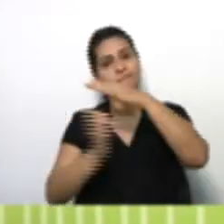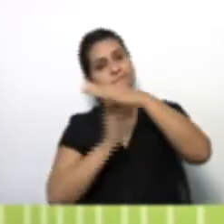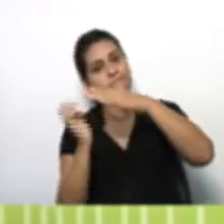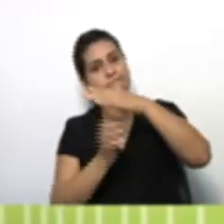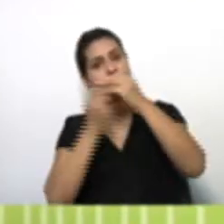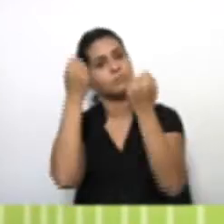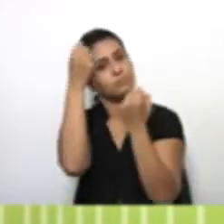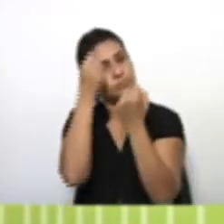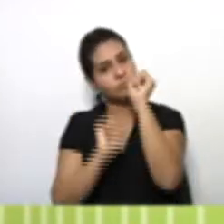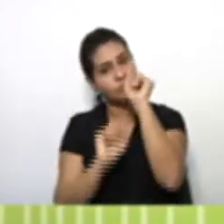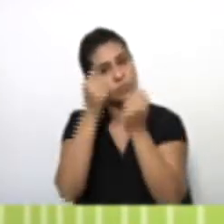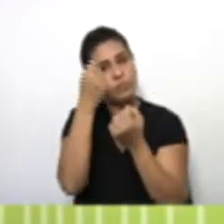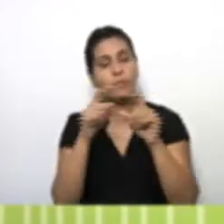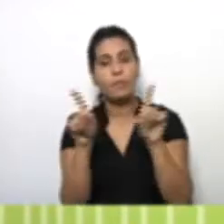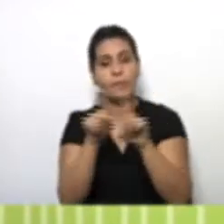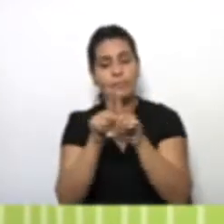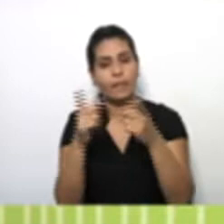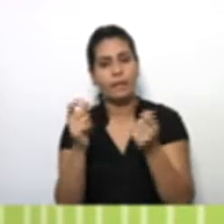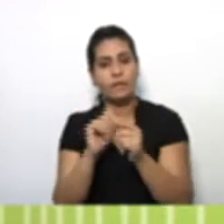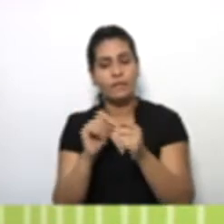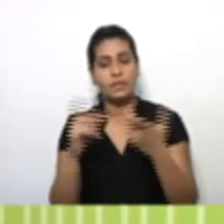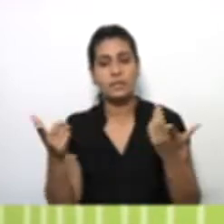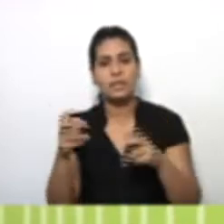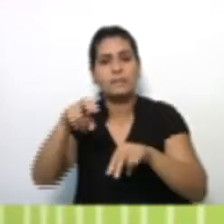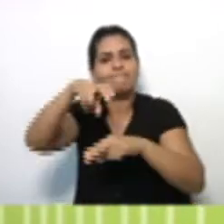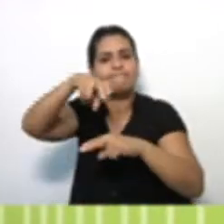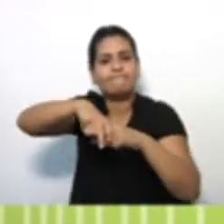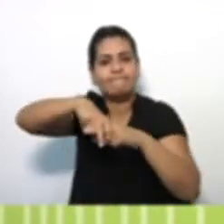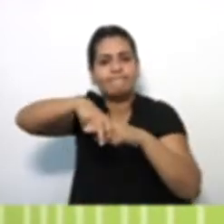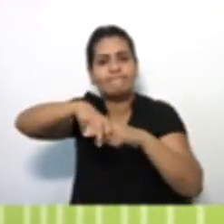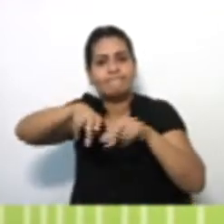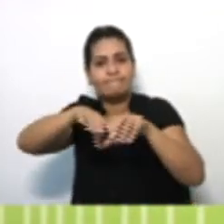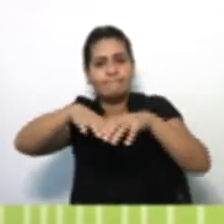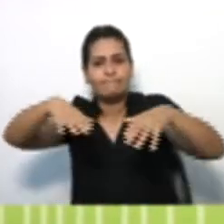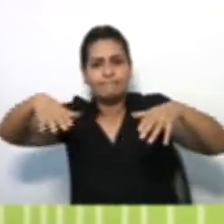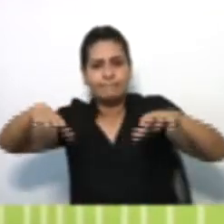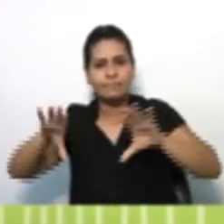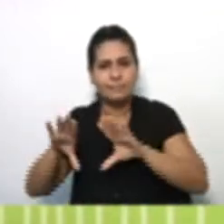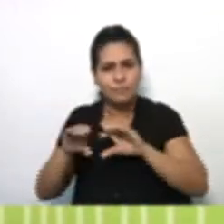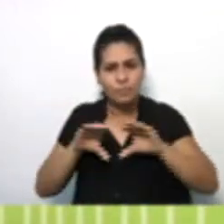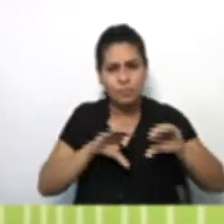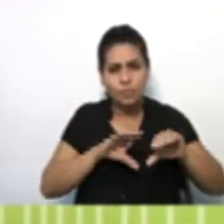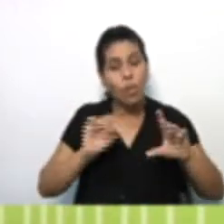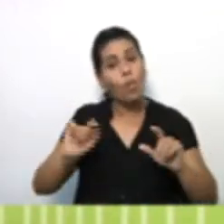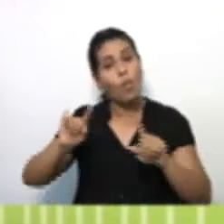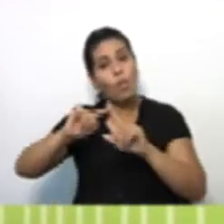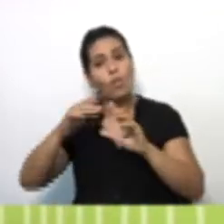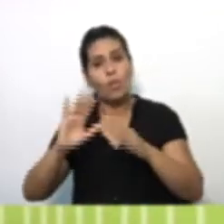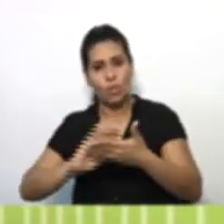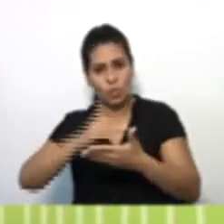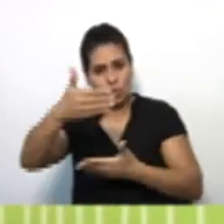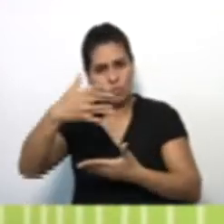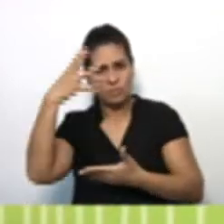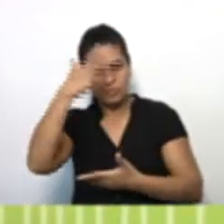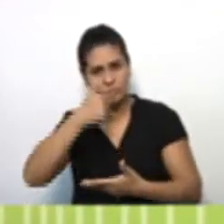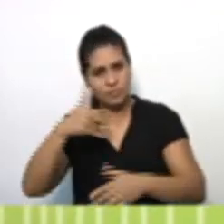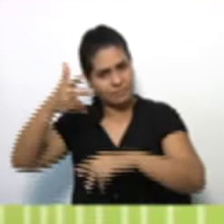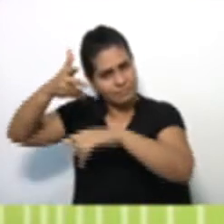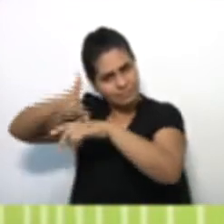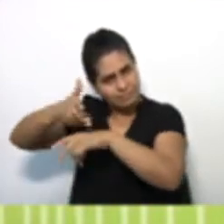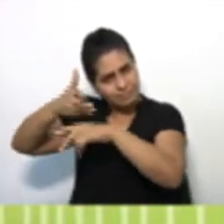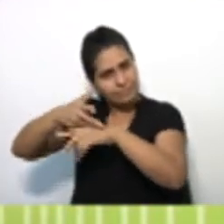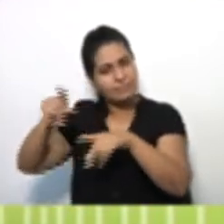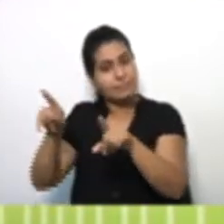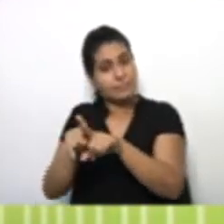aquela indústria que vai produzir o quê? O assento da carteira que você está, esse computador aqui muito bonito, essa câmera que está